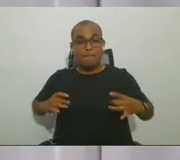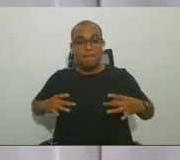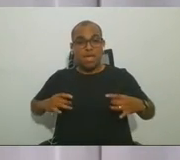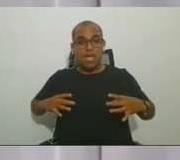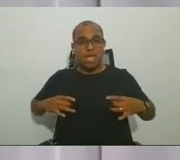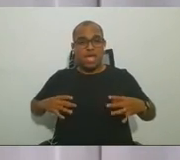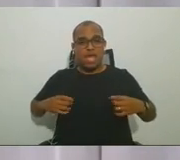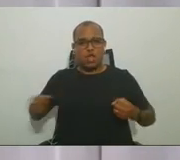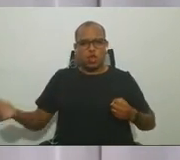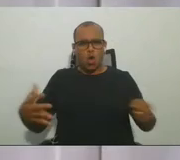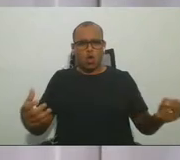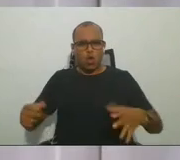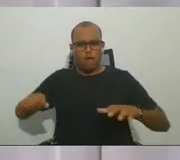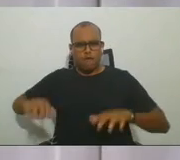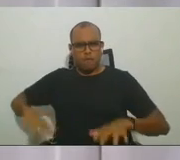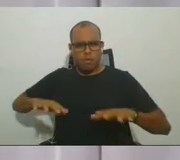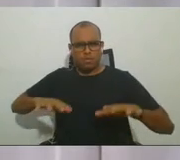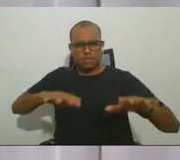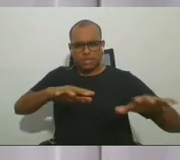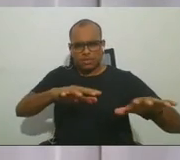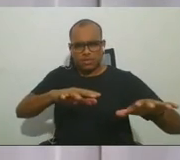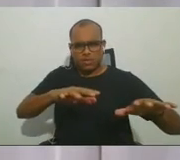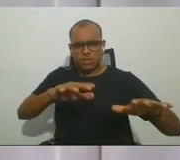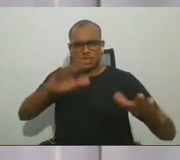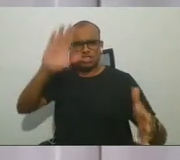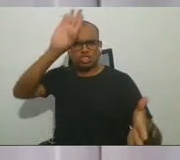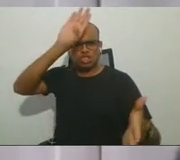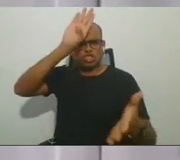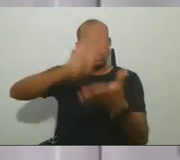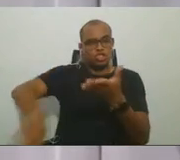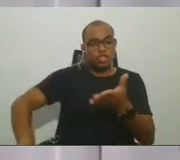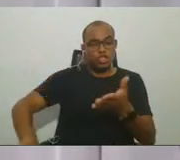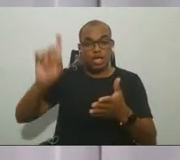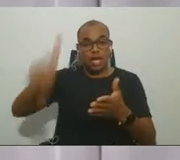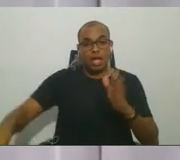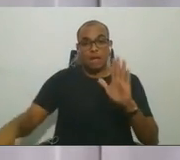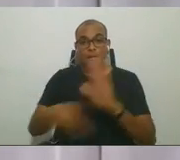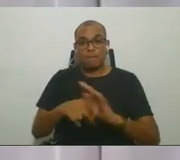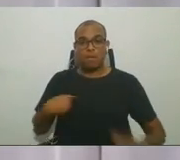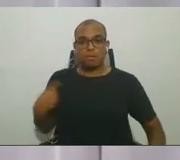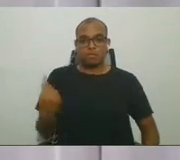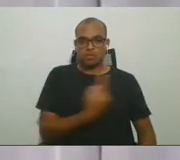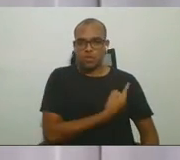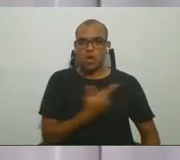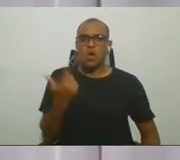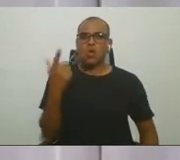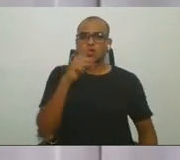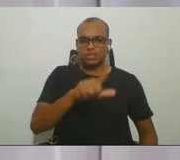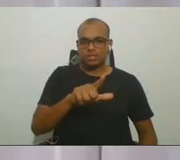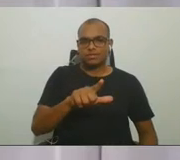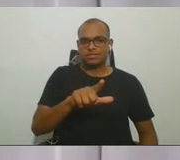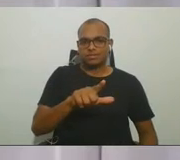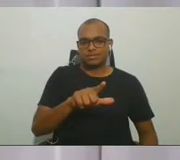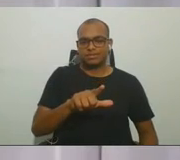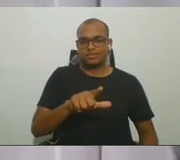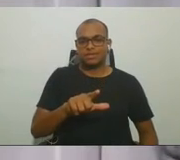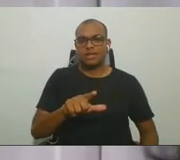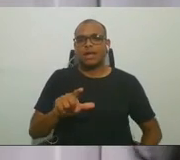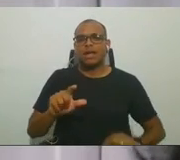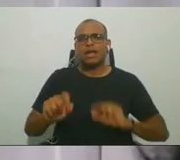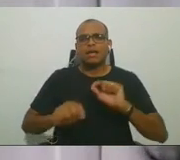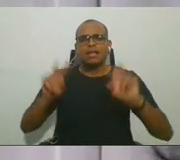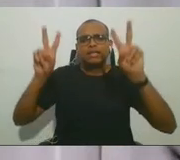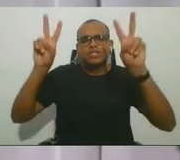mobilizações tirem algo que parece mérito próprio alcançado por si mesmos, que é o que chamo